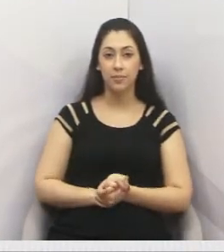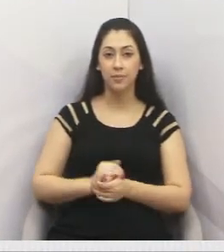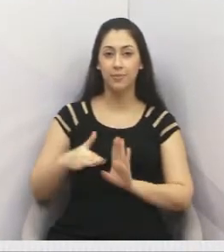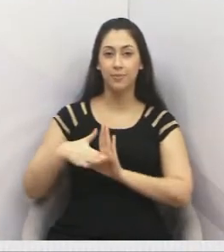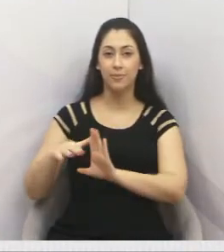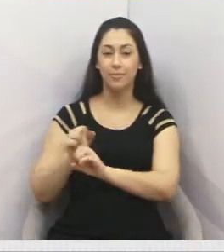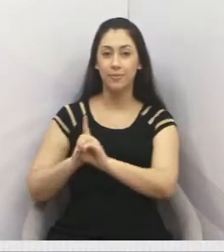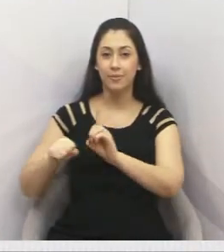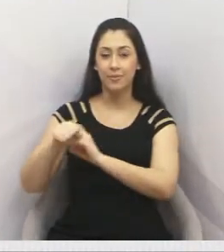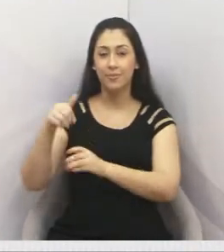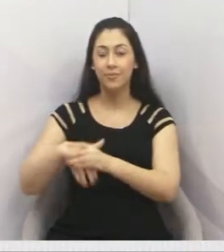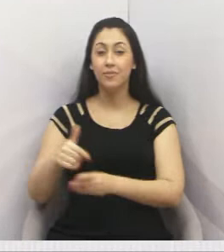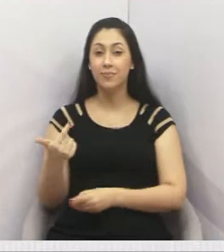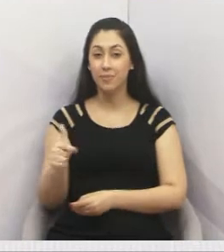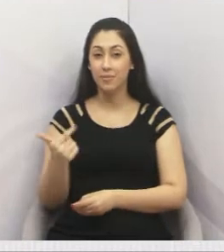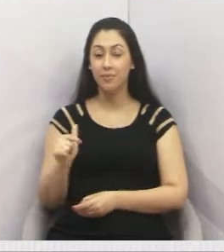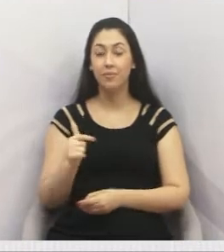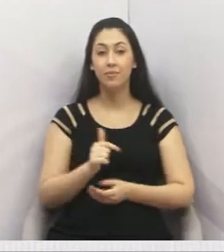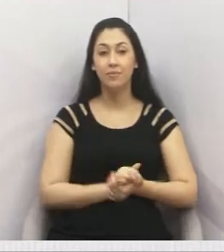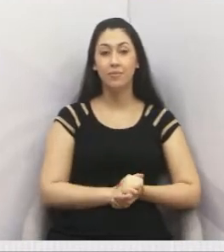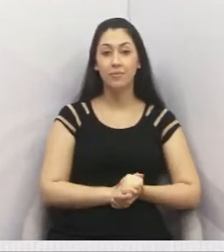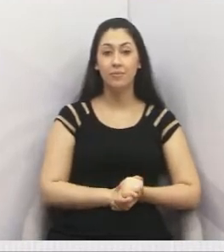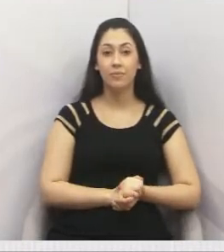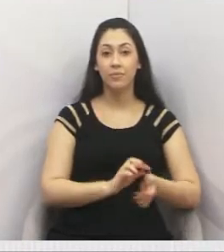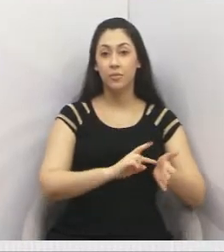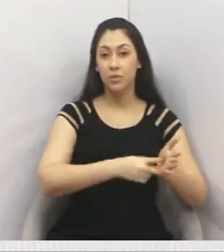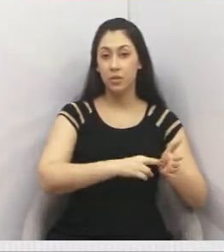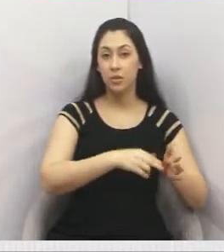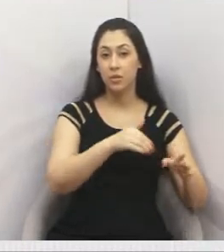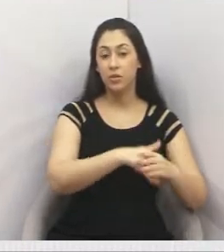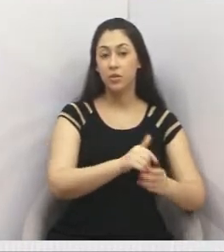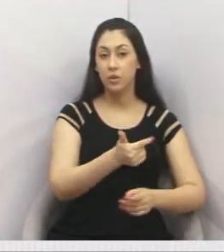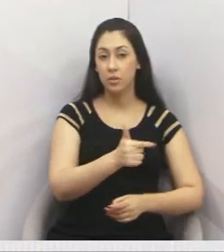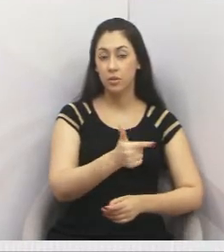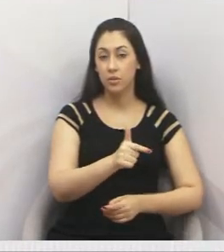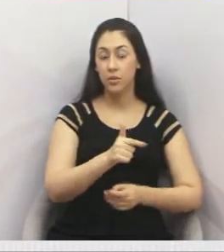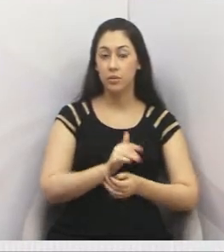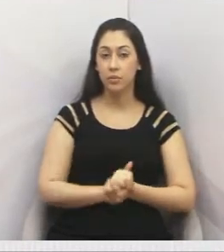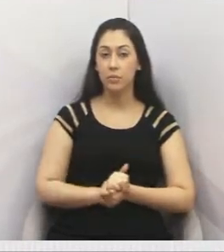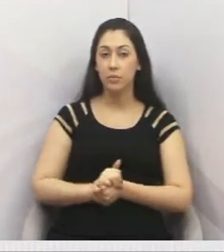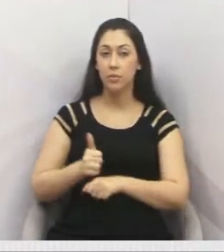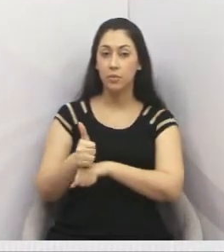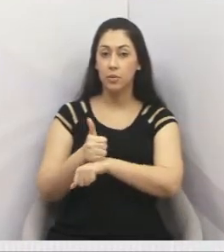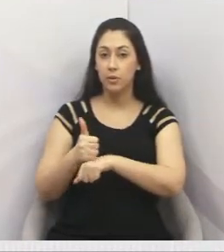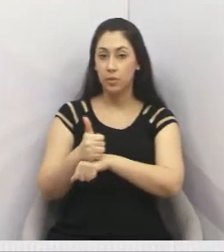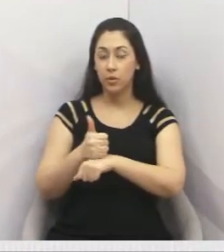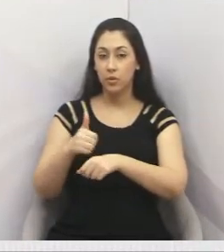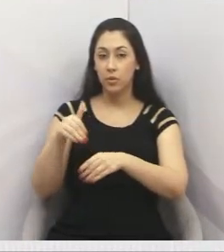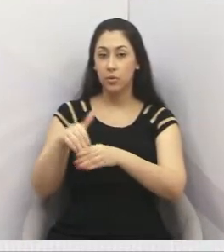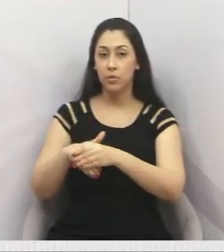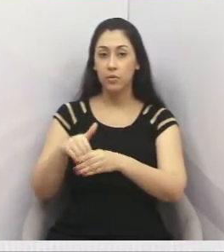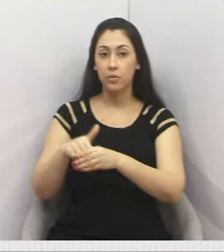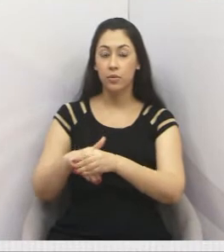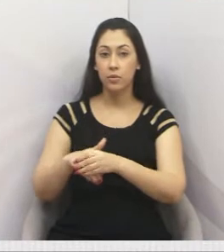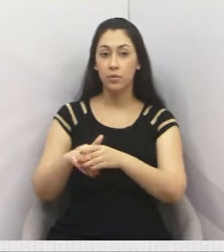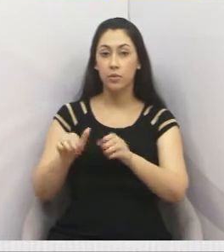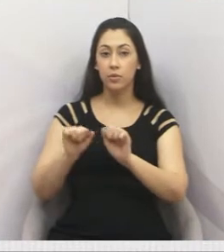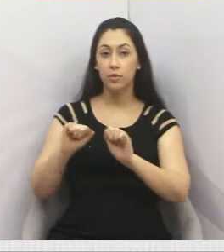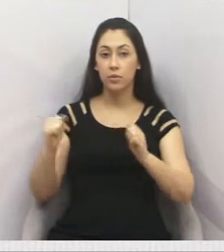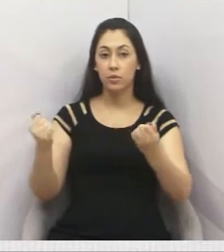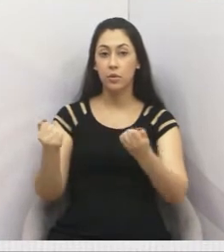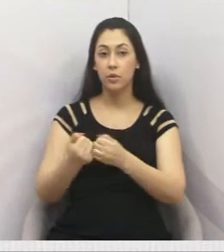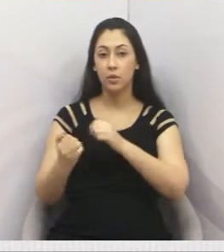Movimentos populares em branco, entidades de classe social em branco, empresas ou entidades profissionais, Associação